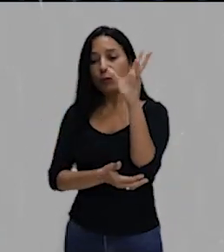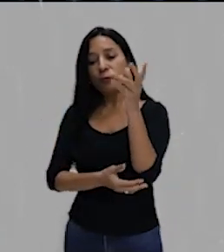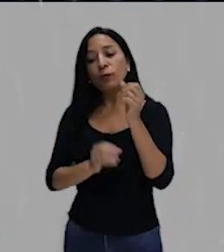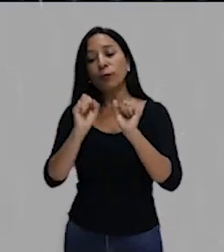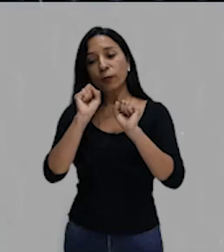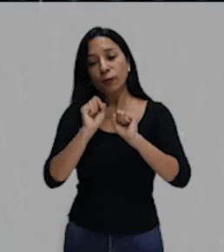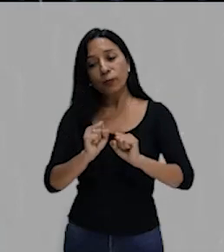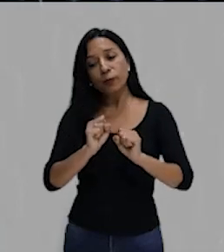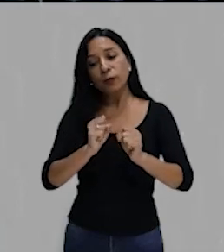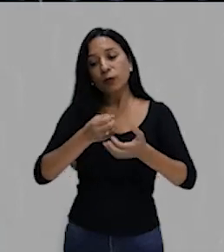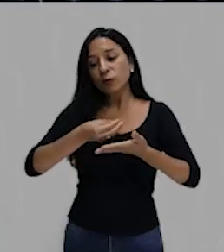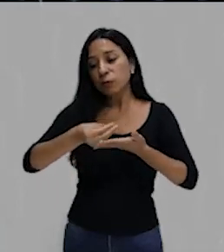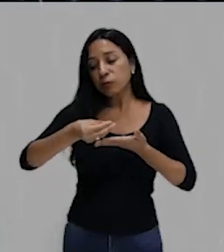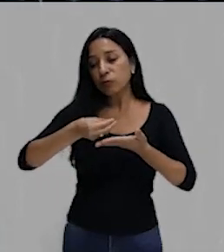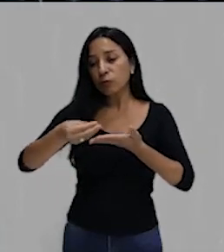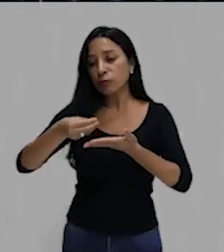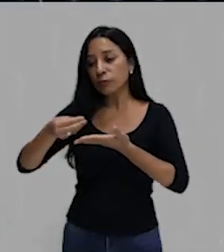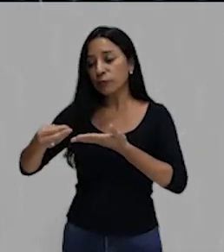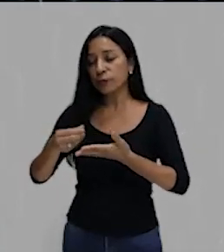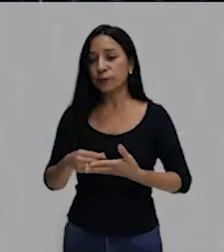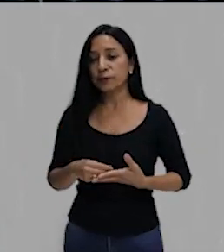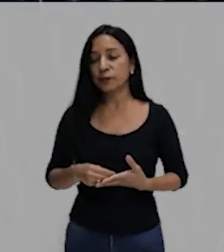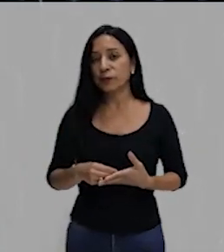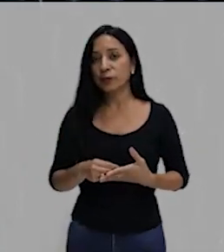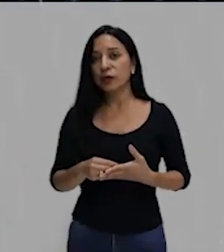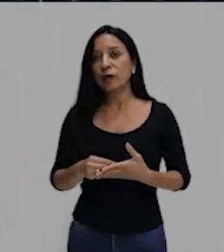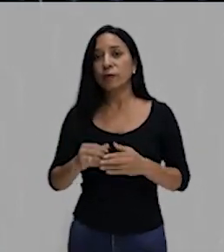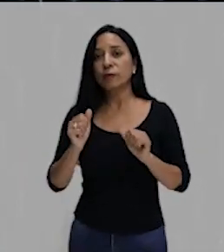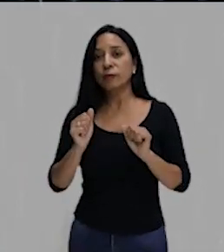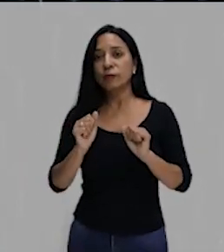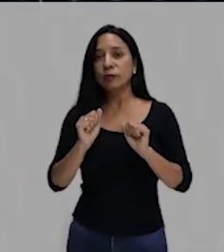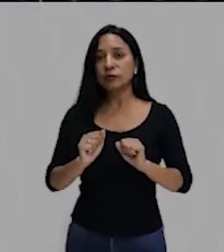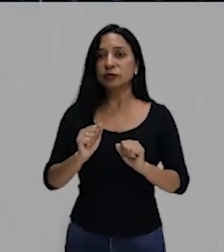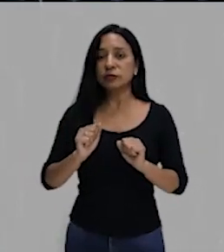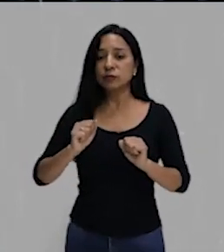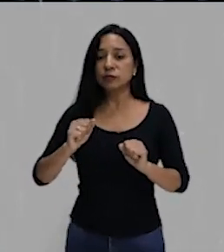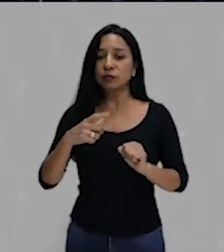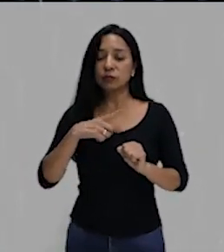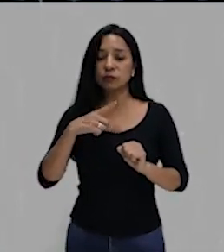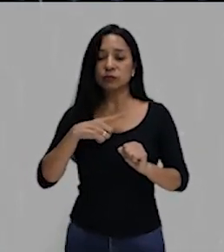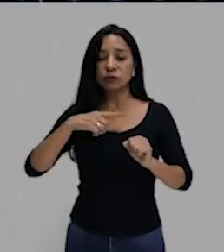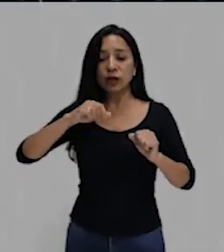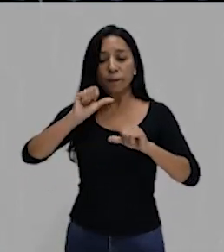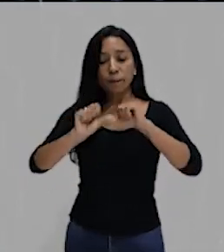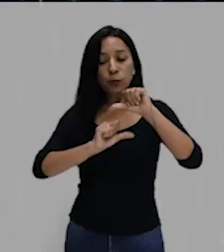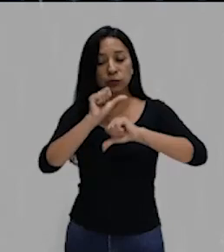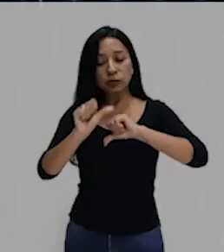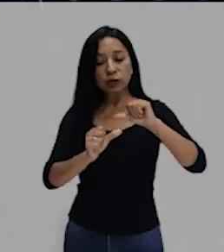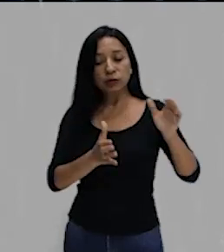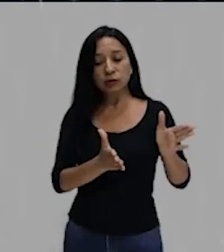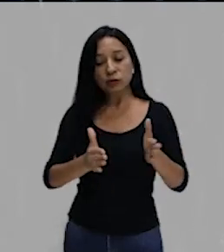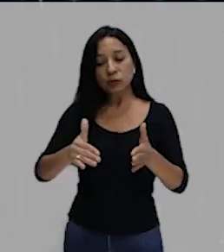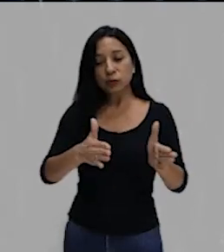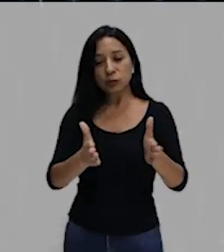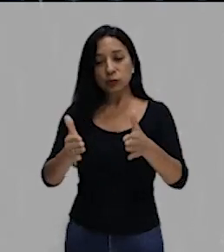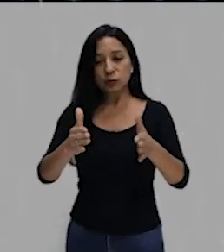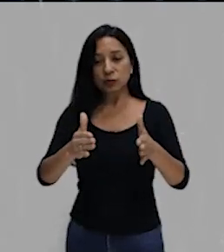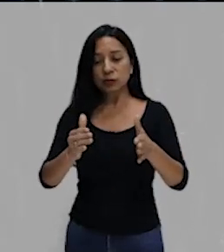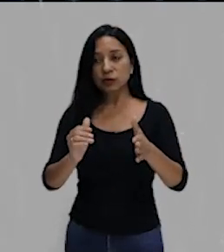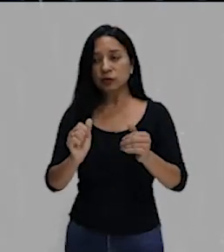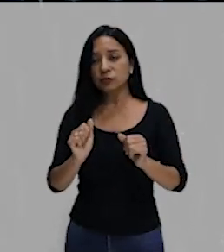gente promove uma alteração no curso de um rio, digamos que a gente esteja querendo